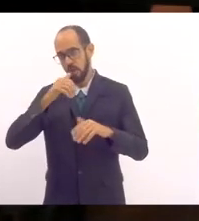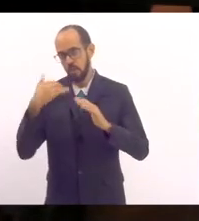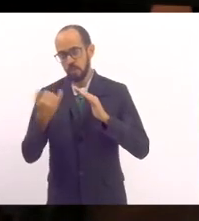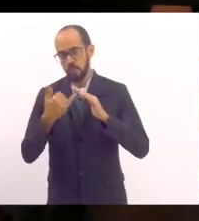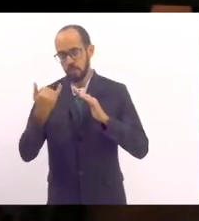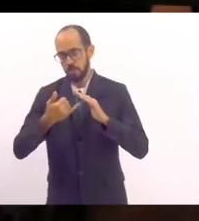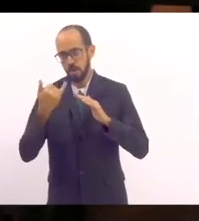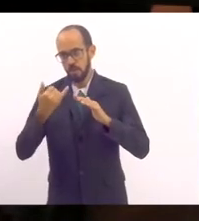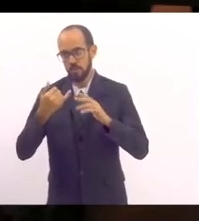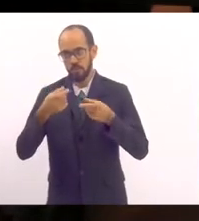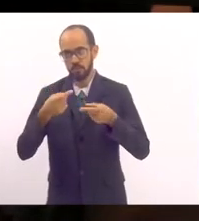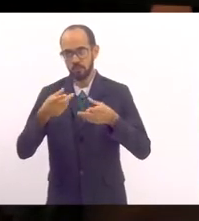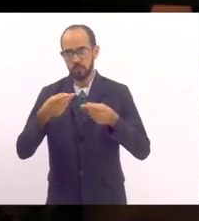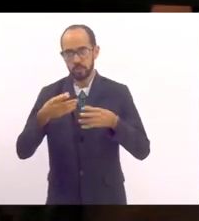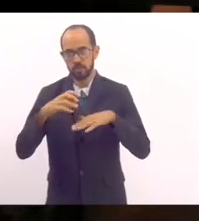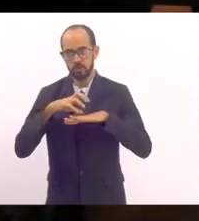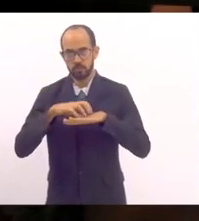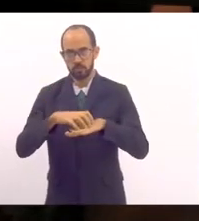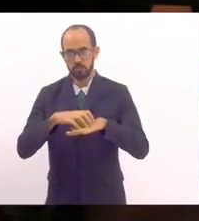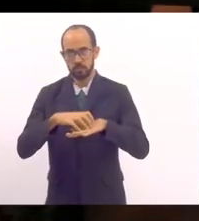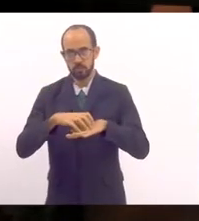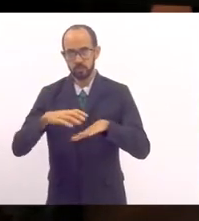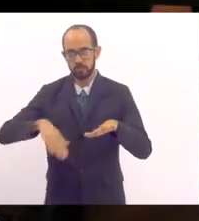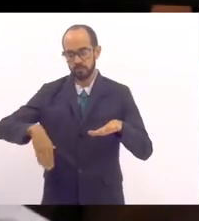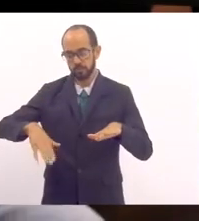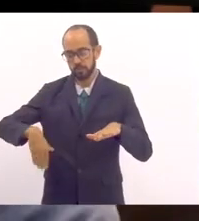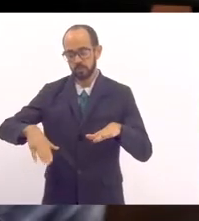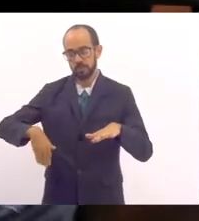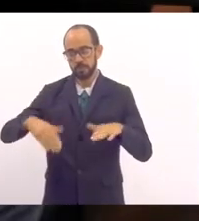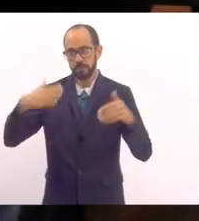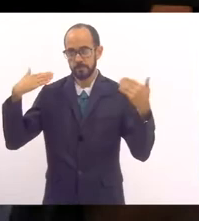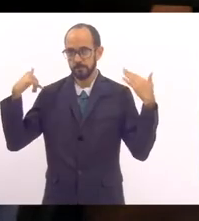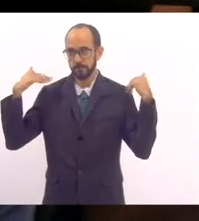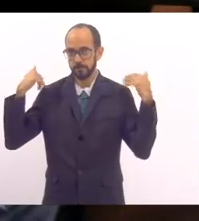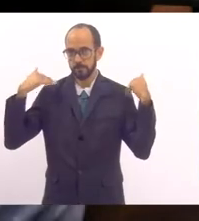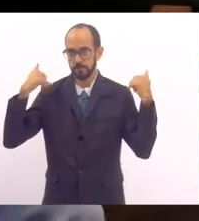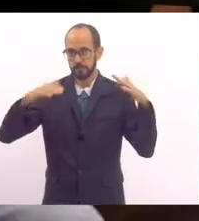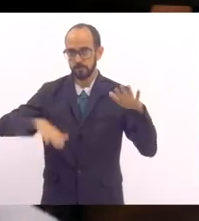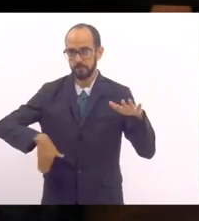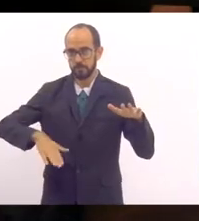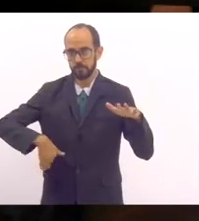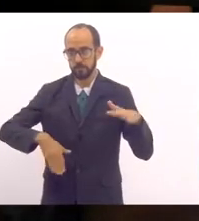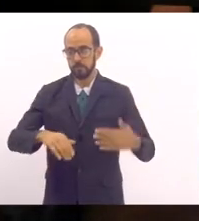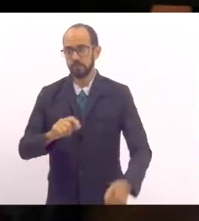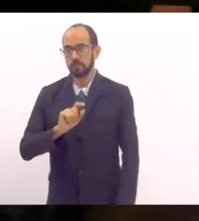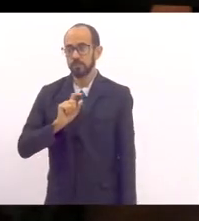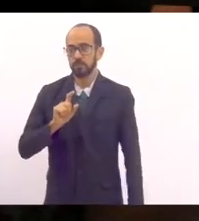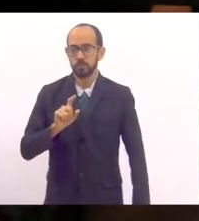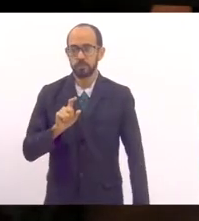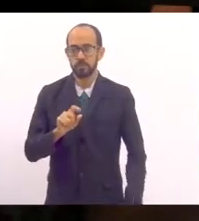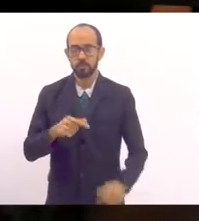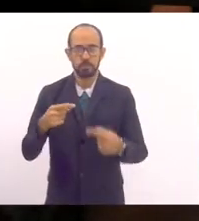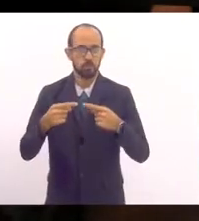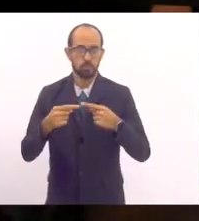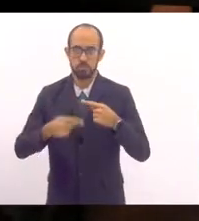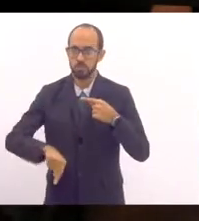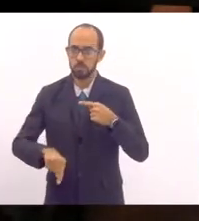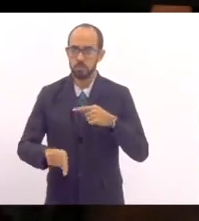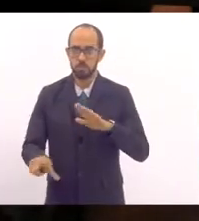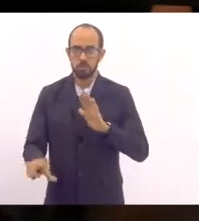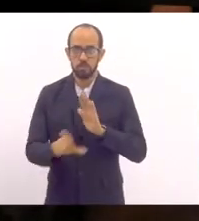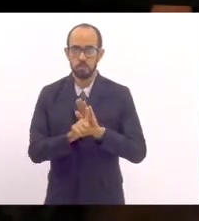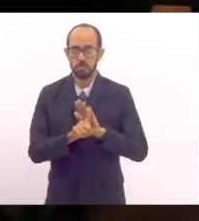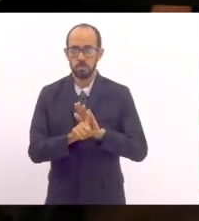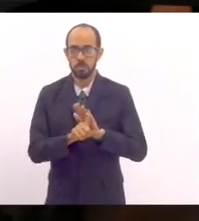vende excursões na praia, vende passeios na praia de maneira totalmente ilegal, e